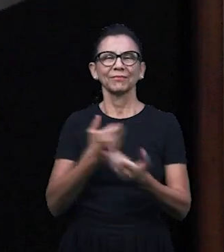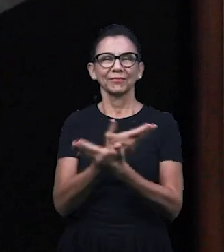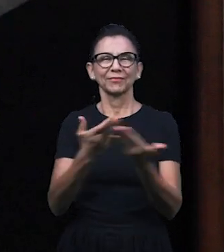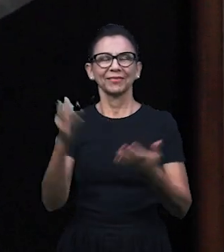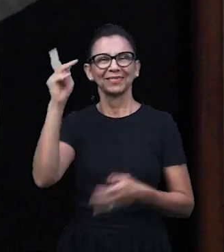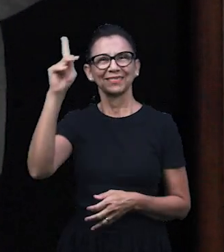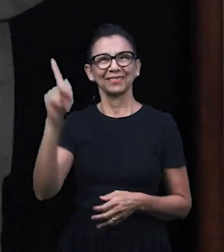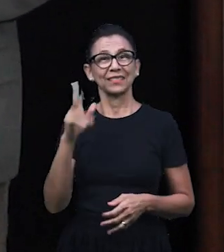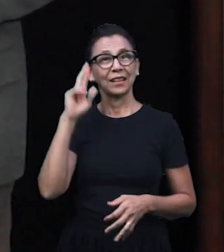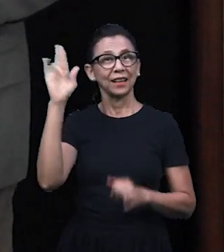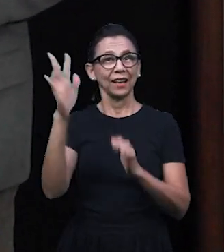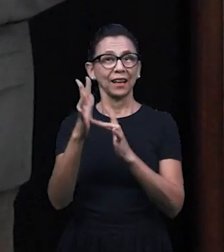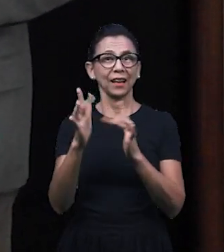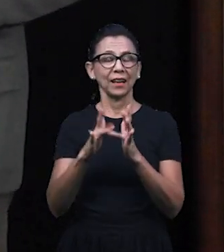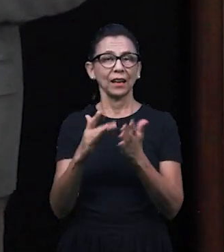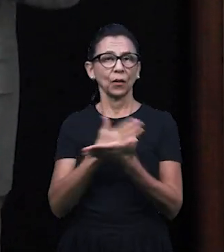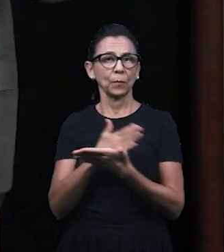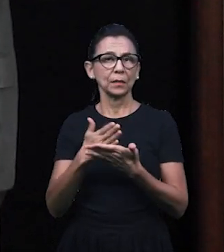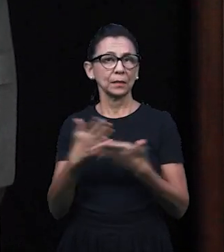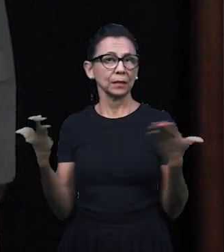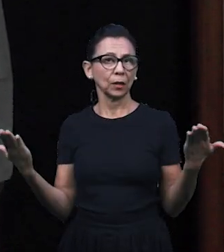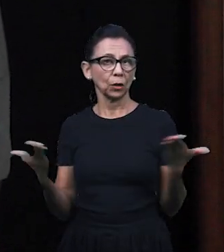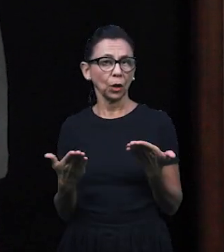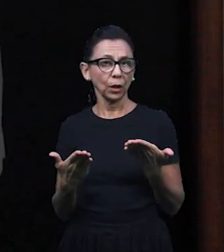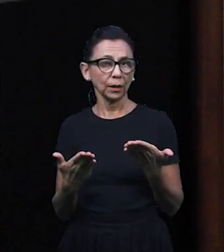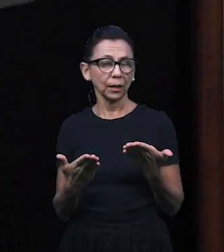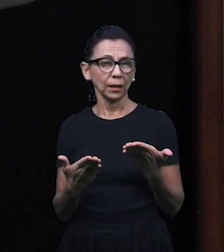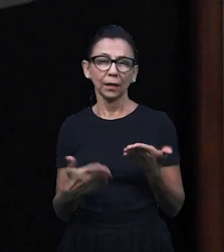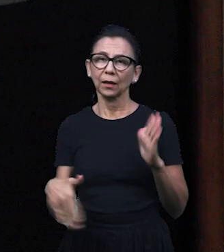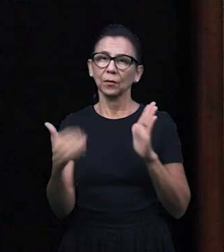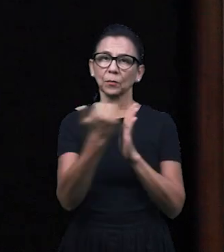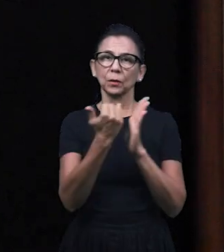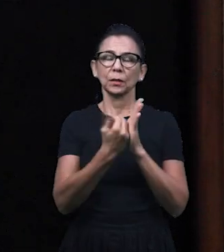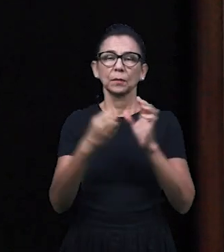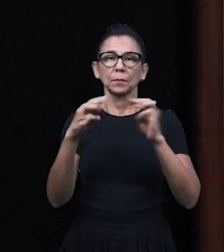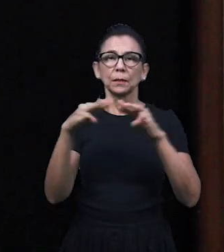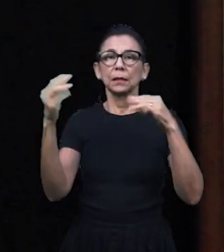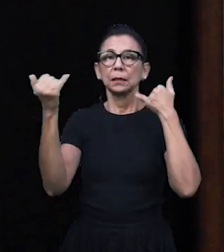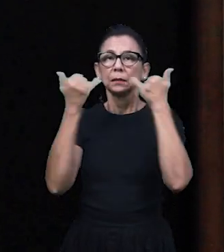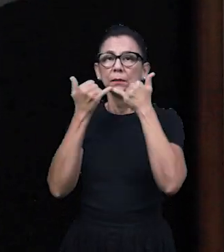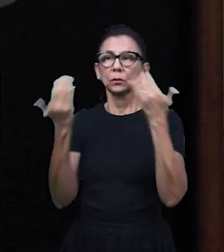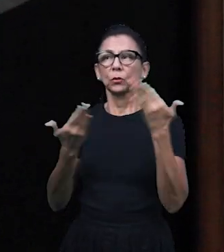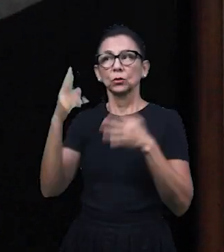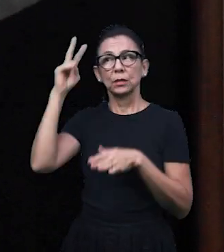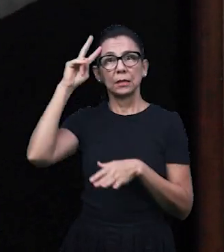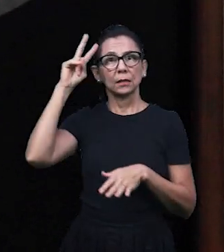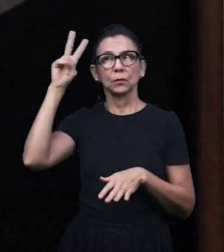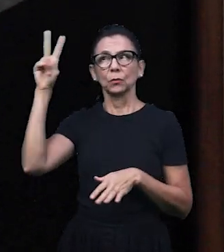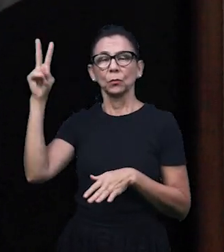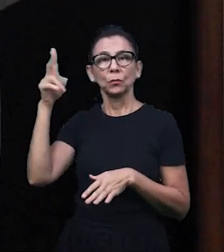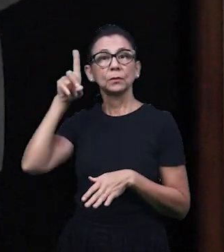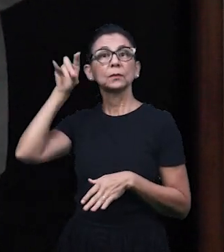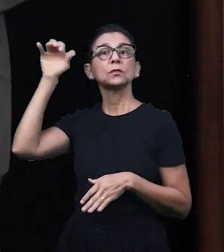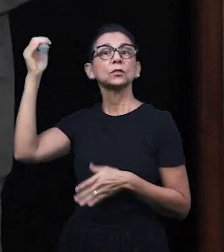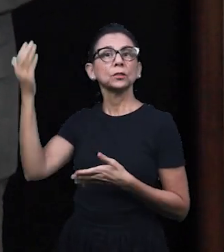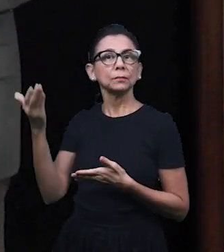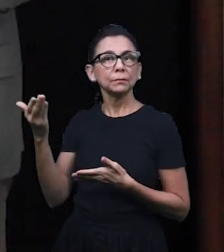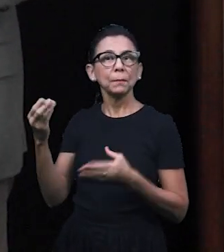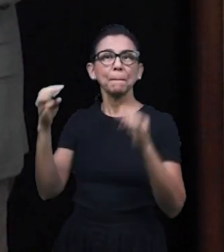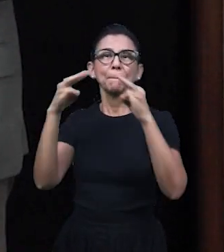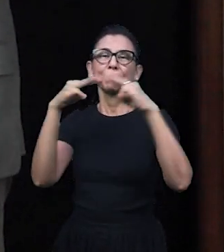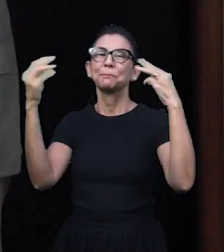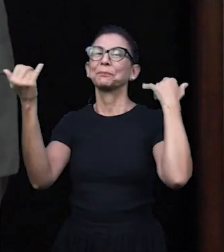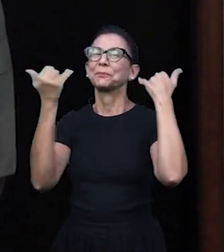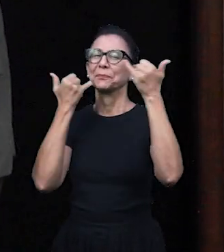Olá, eu te saúdo com a paz do Senhor Jesus. Nós estamos começando mais uma edição do Manaim News. Hoje é segunda-feira e segunda-feira é dia de Manaim News.